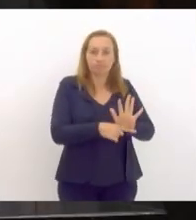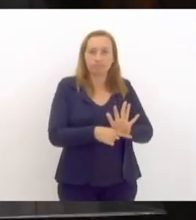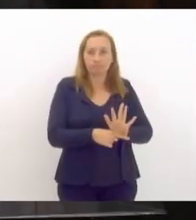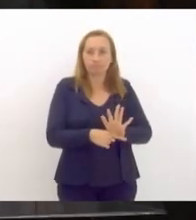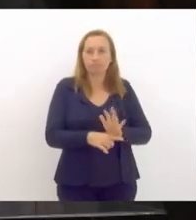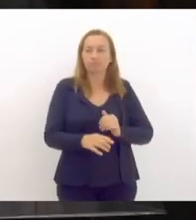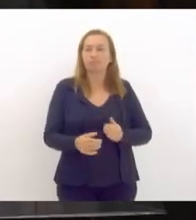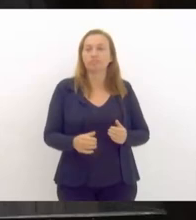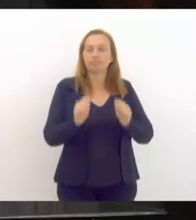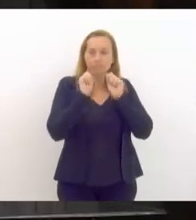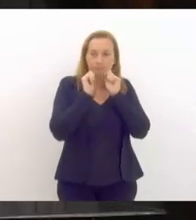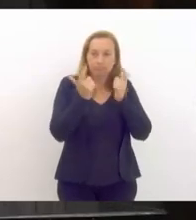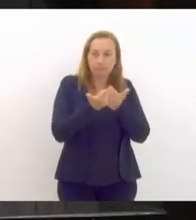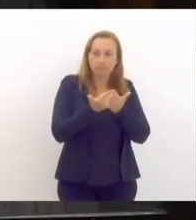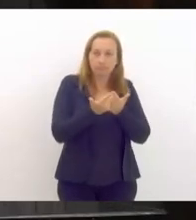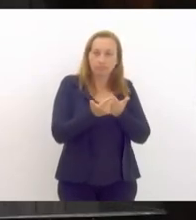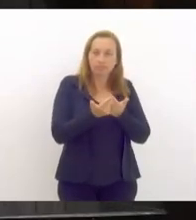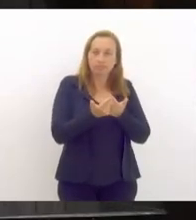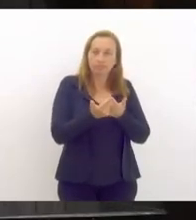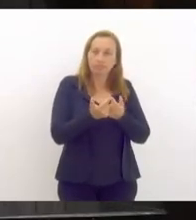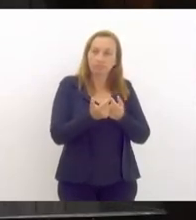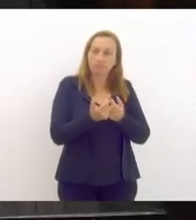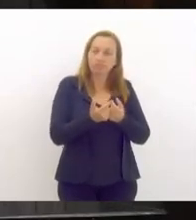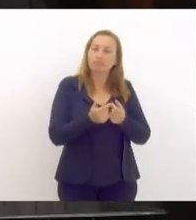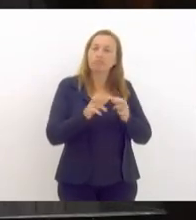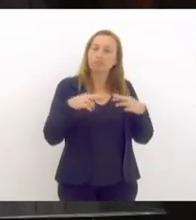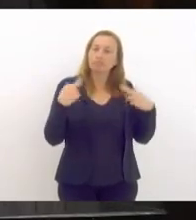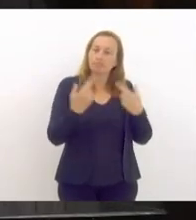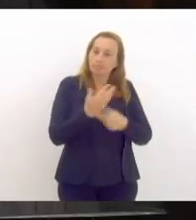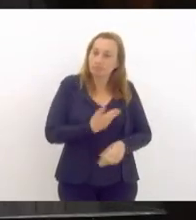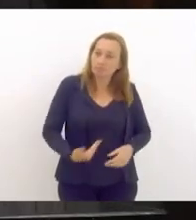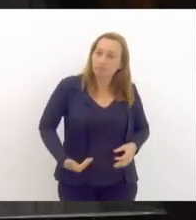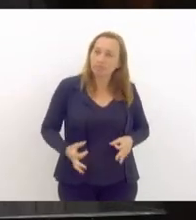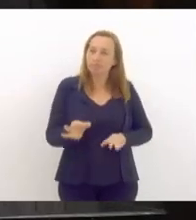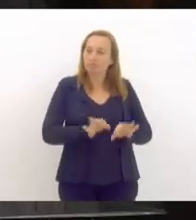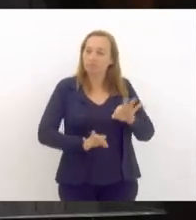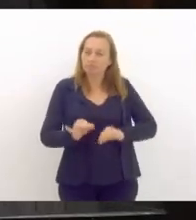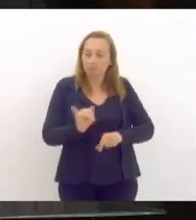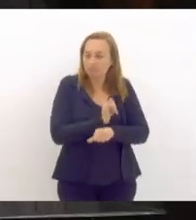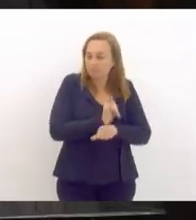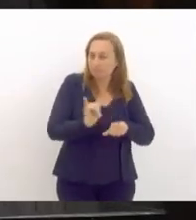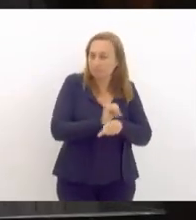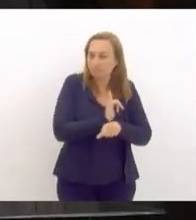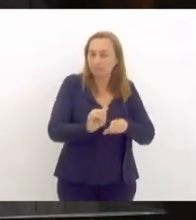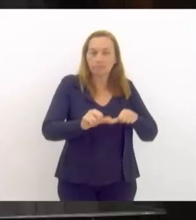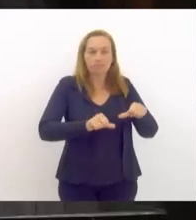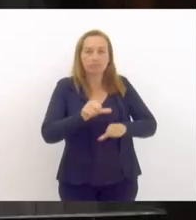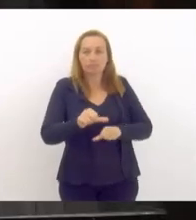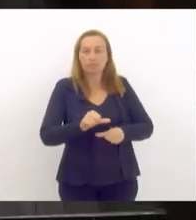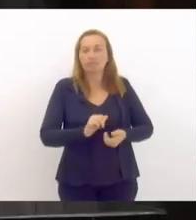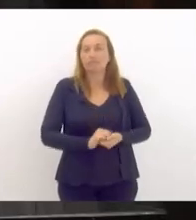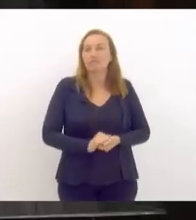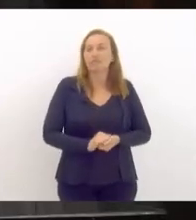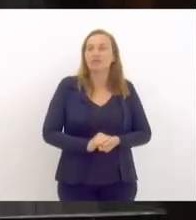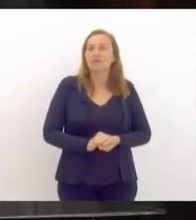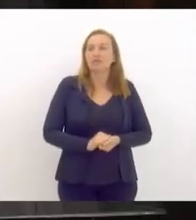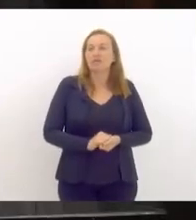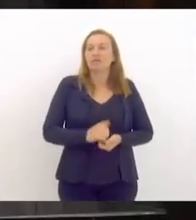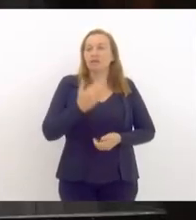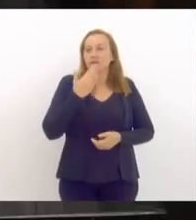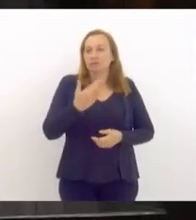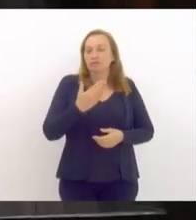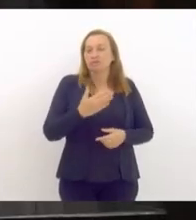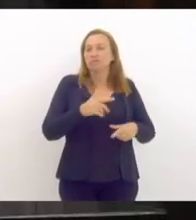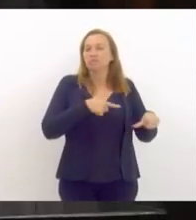Assembleia Legislativa matou no peito fizemos uma audiência pública elaboramos uma estratégia de mudar o tipo de